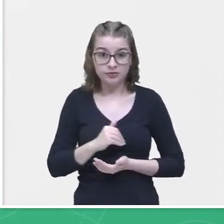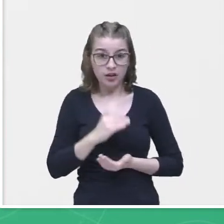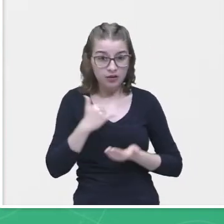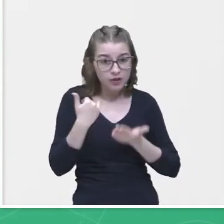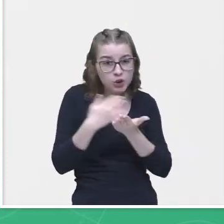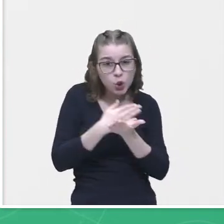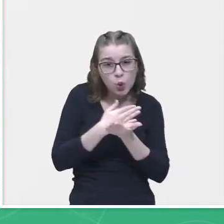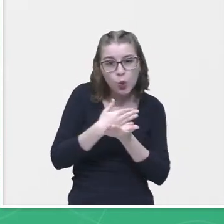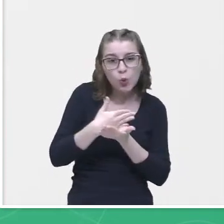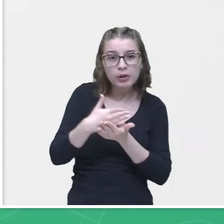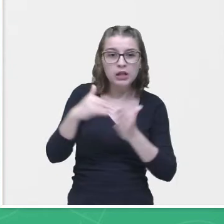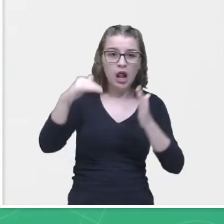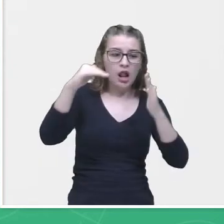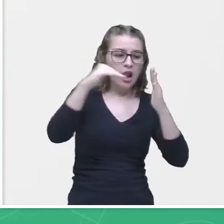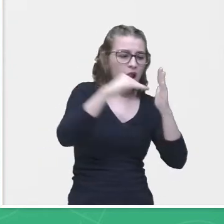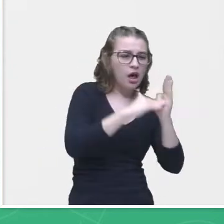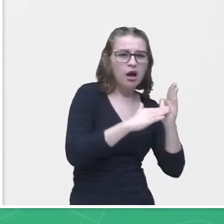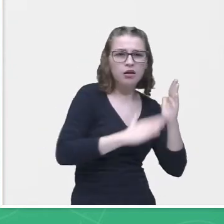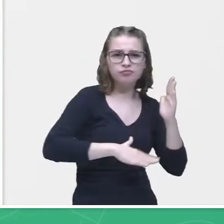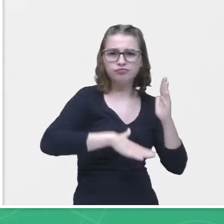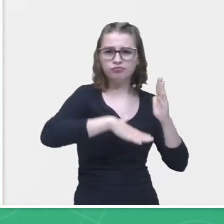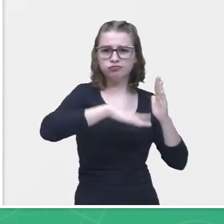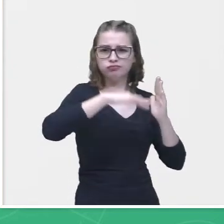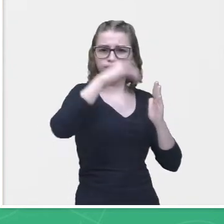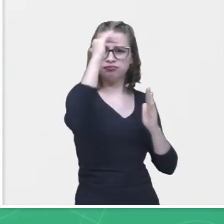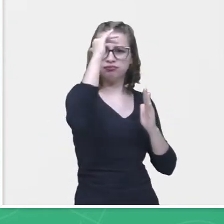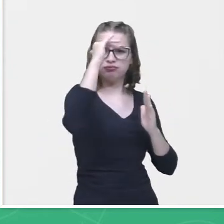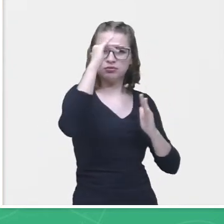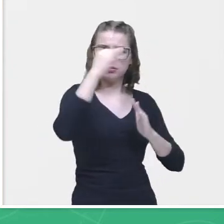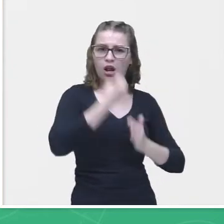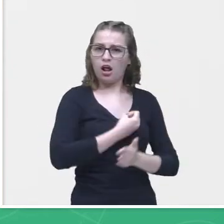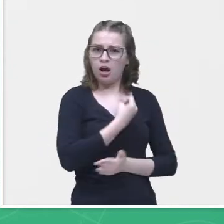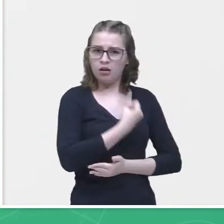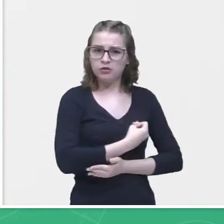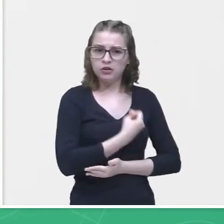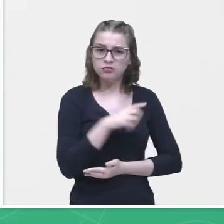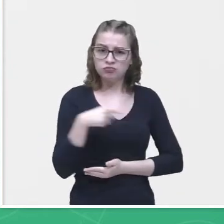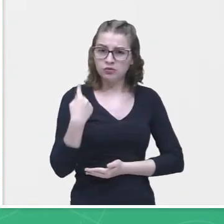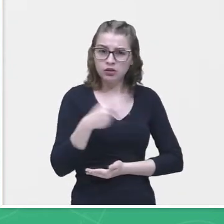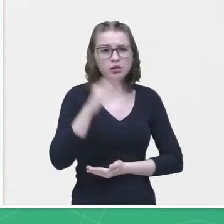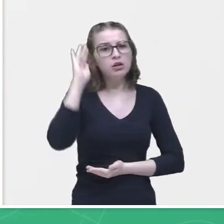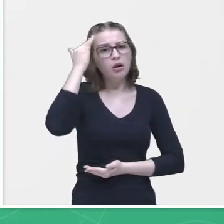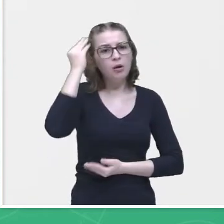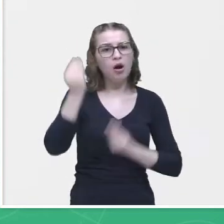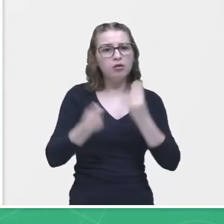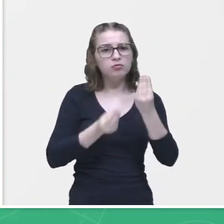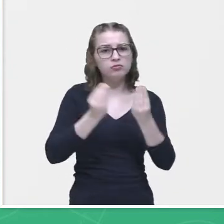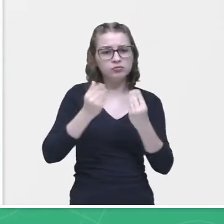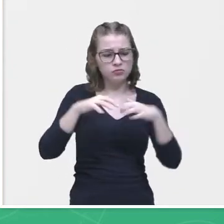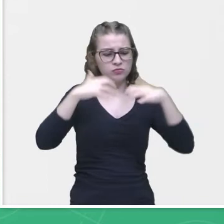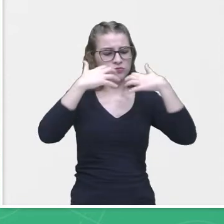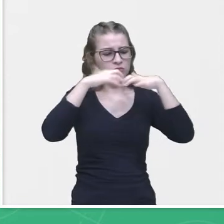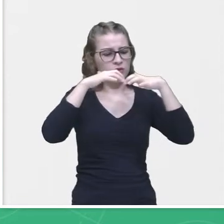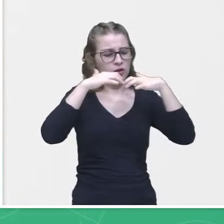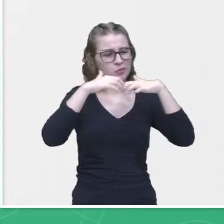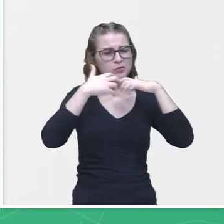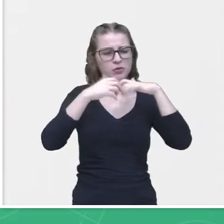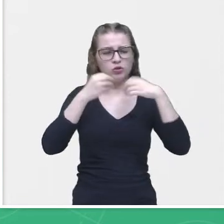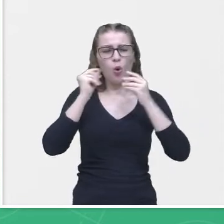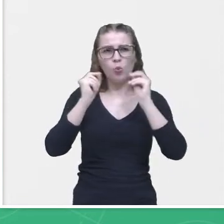infância até o início da vida adulta, saibamos estruturar o arcabouço daquilo que